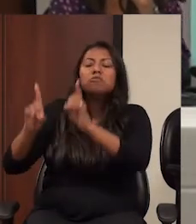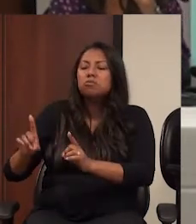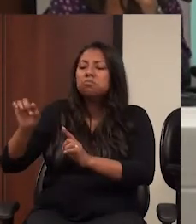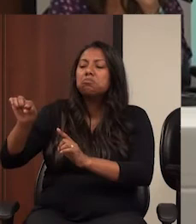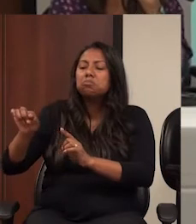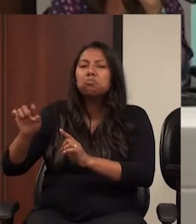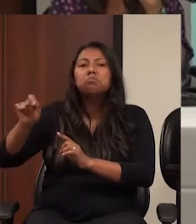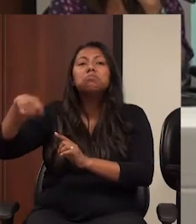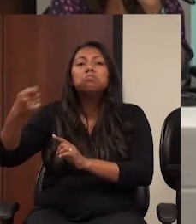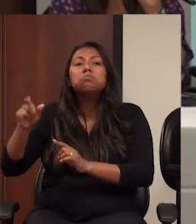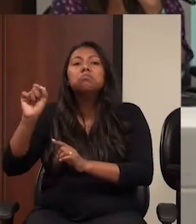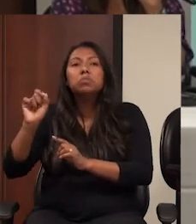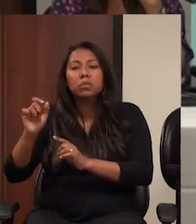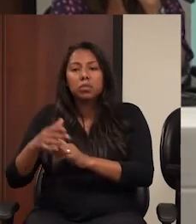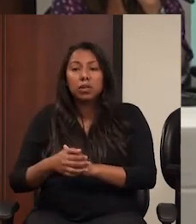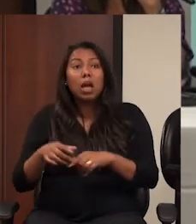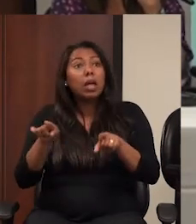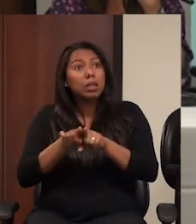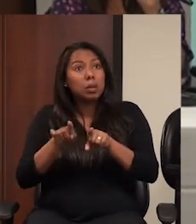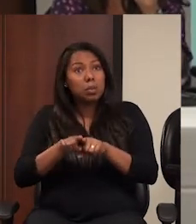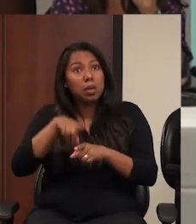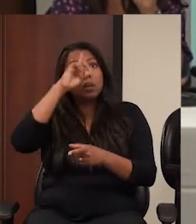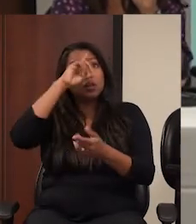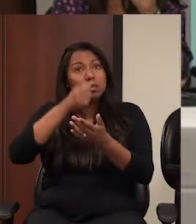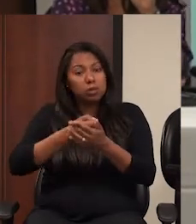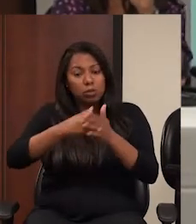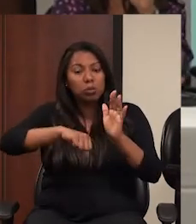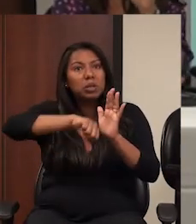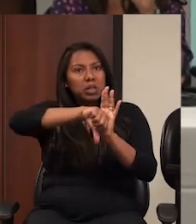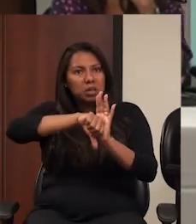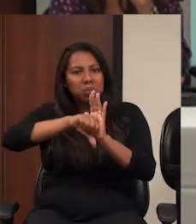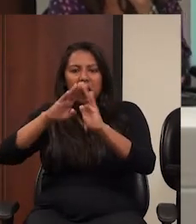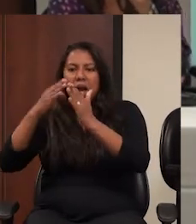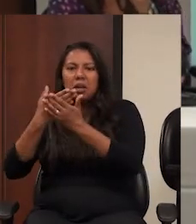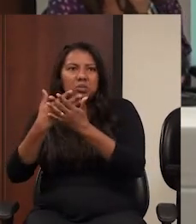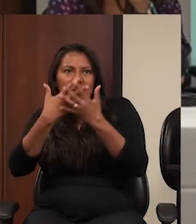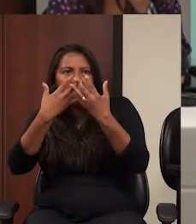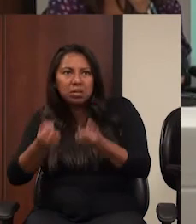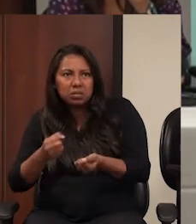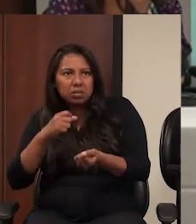deficiência, e definiu o crime, um crime de recusa de matrícula em escola.